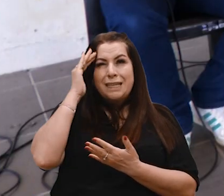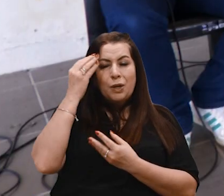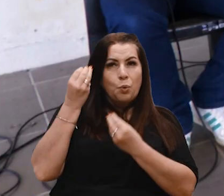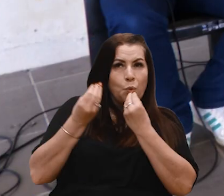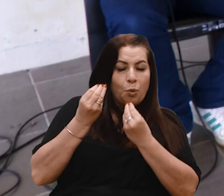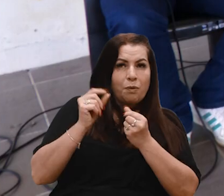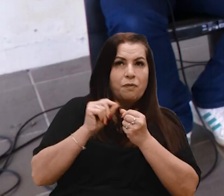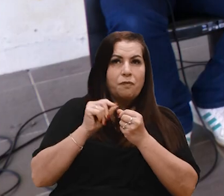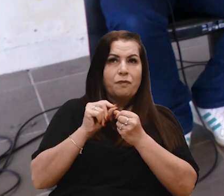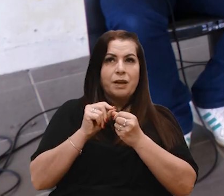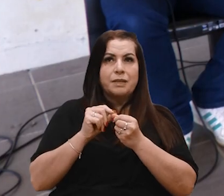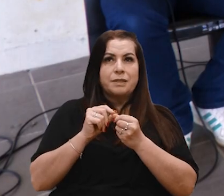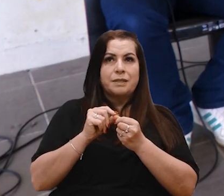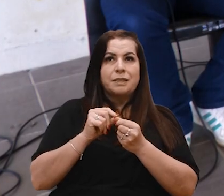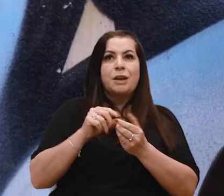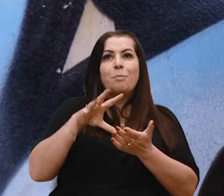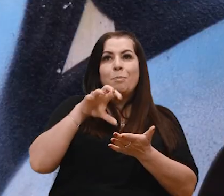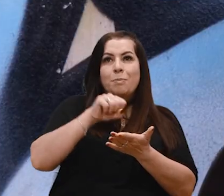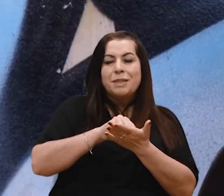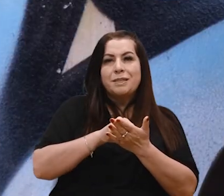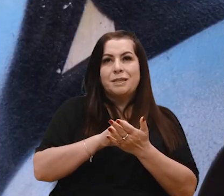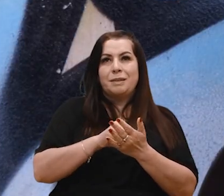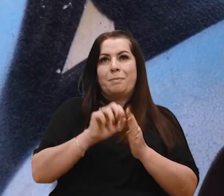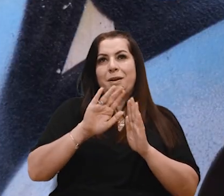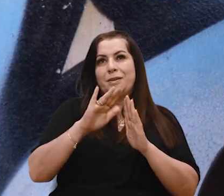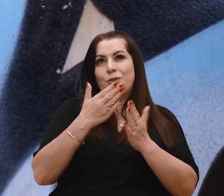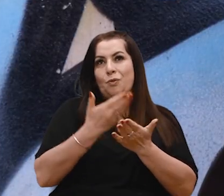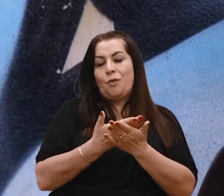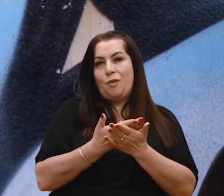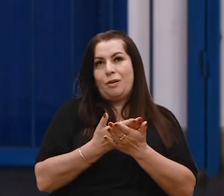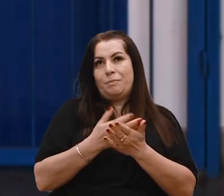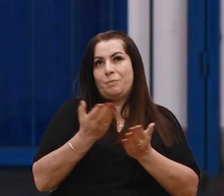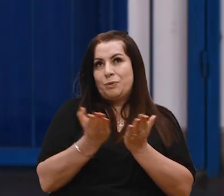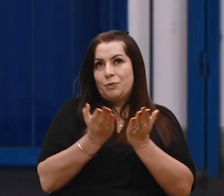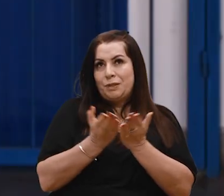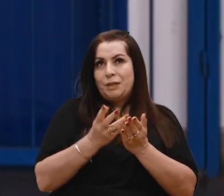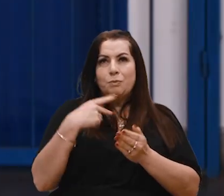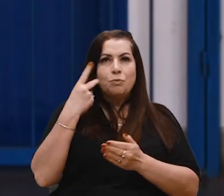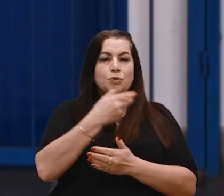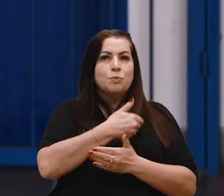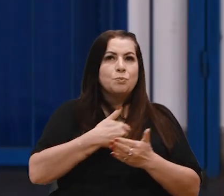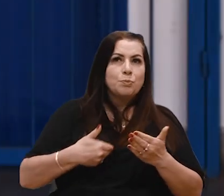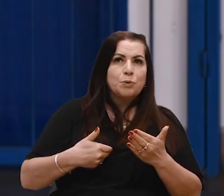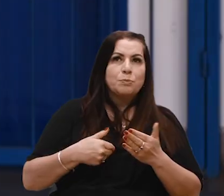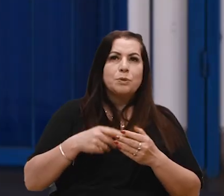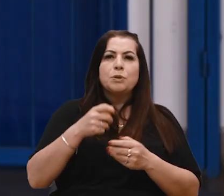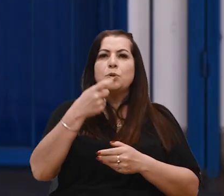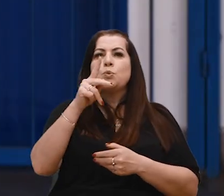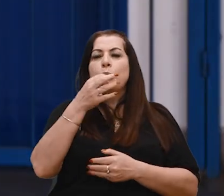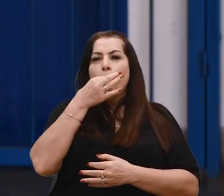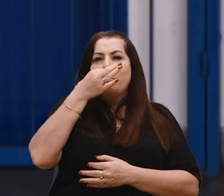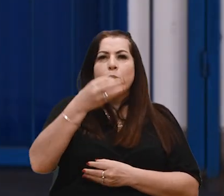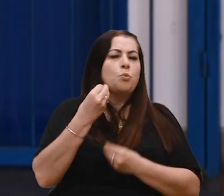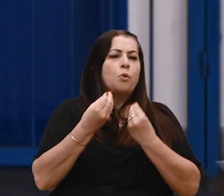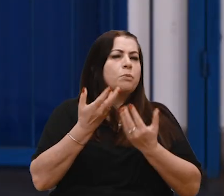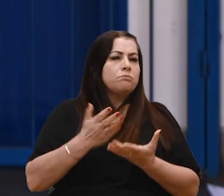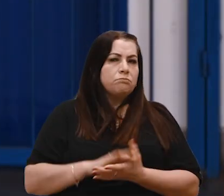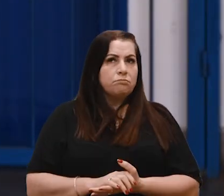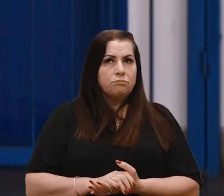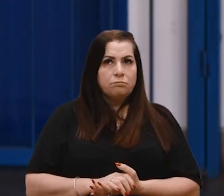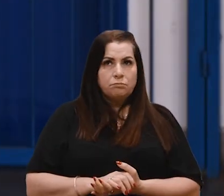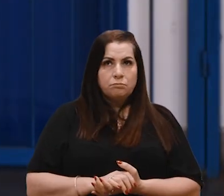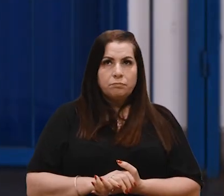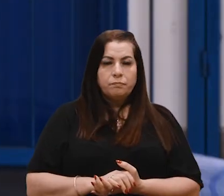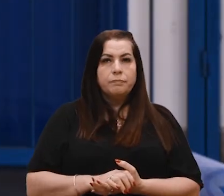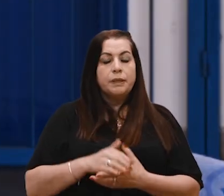de entender como faz uma matrícula para poder estudar. As políticas públicas de nossa cidade, na sua avaliação,